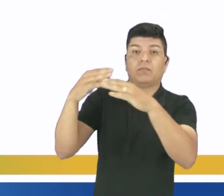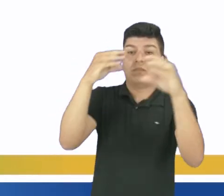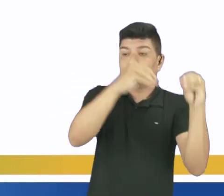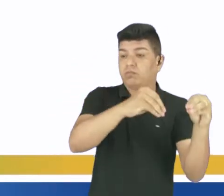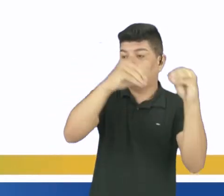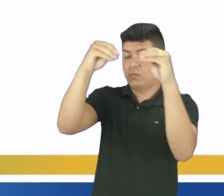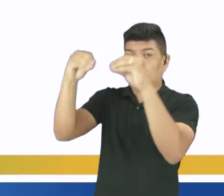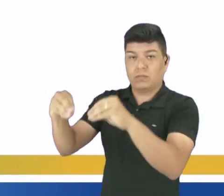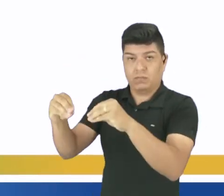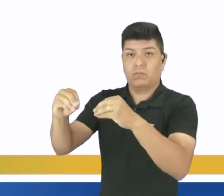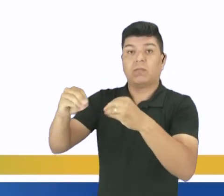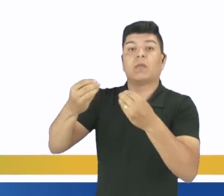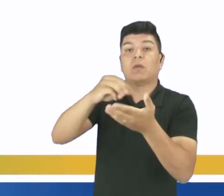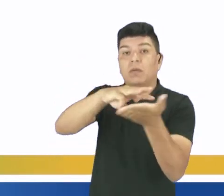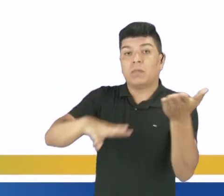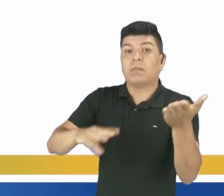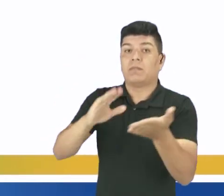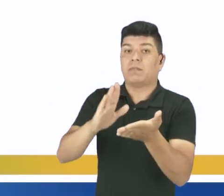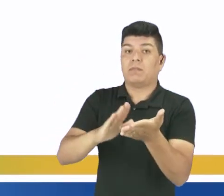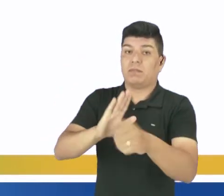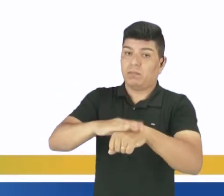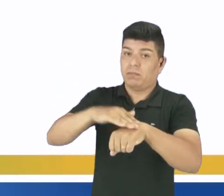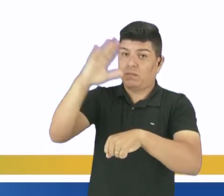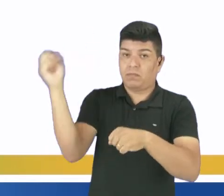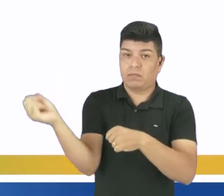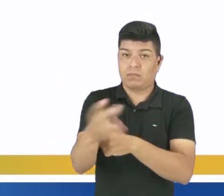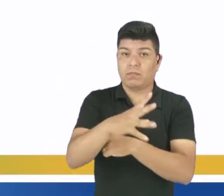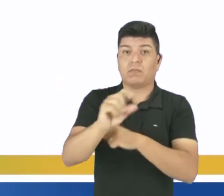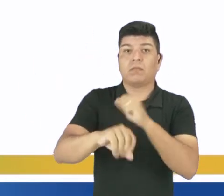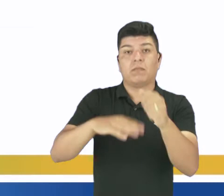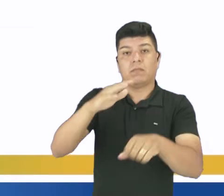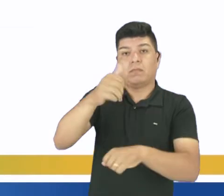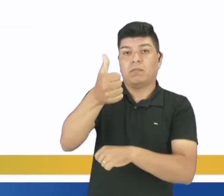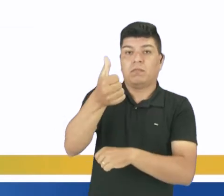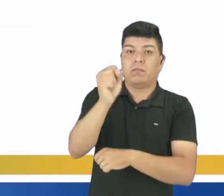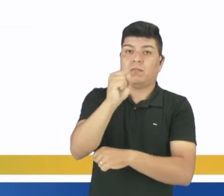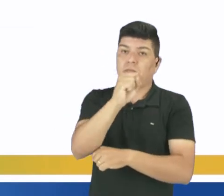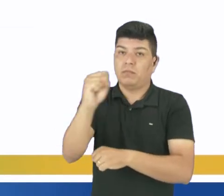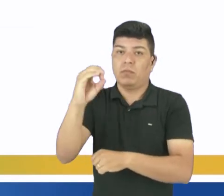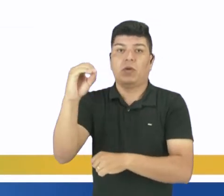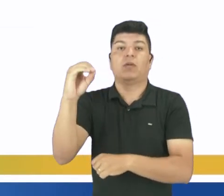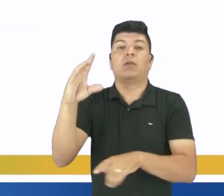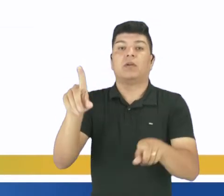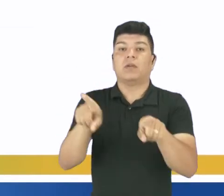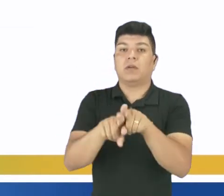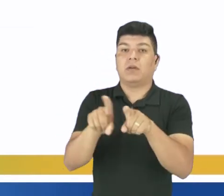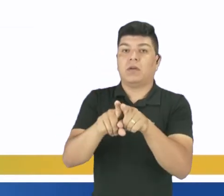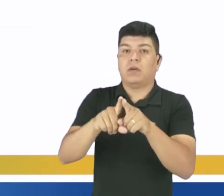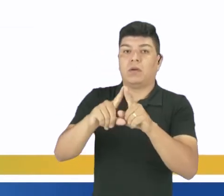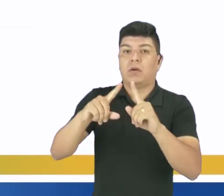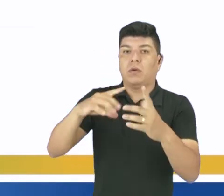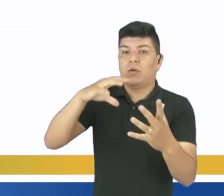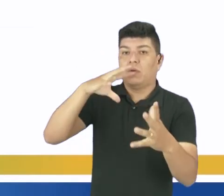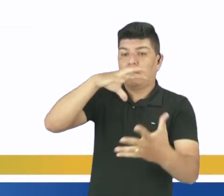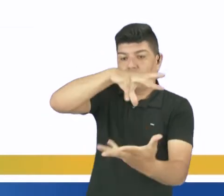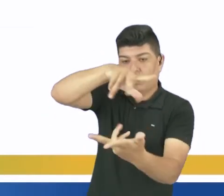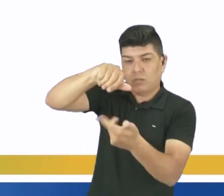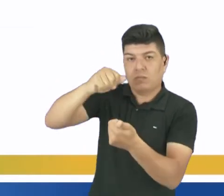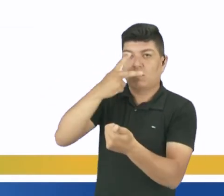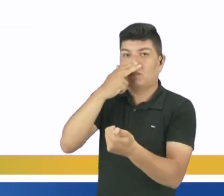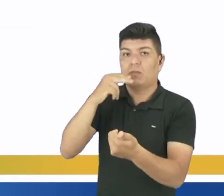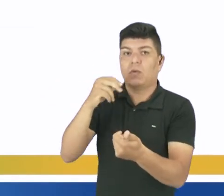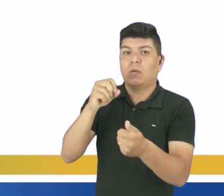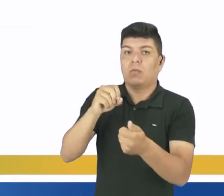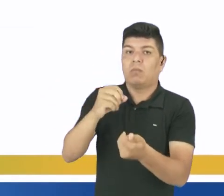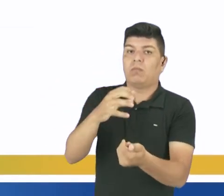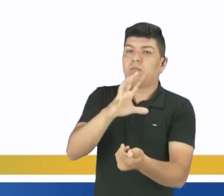para métodos mais modernos de manufatura em meados de 1800, a humanidade tem emitido um volume